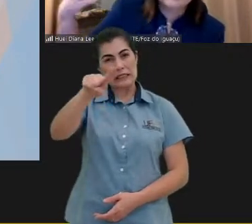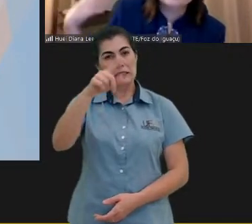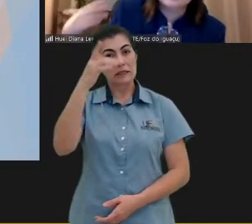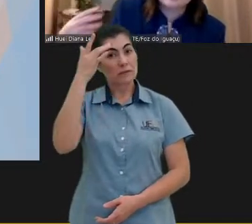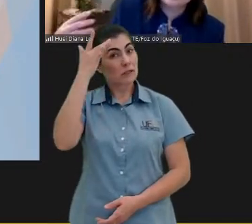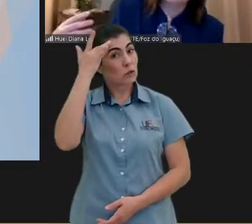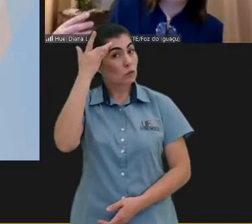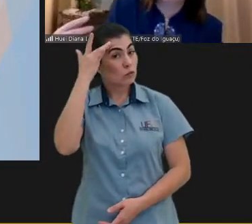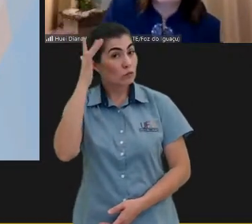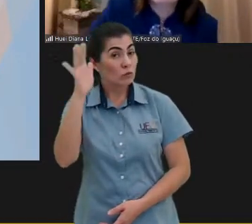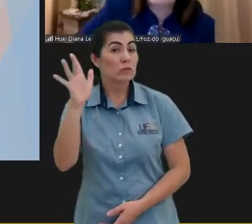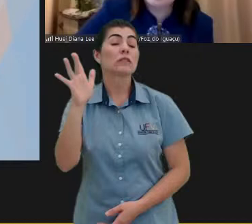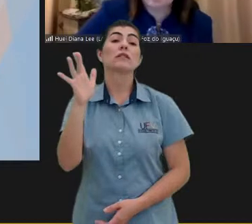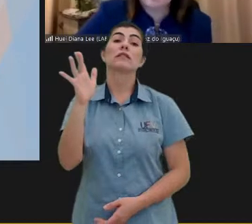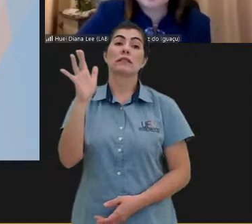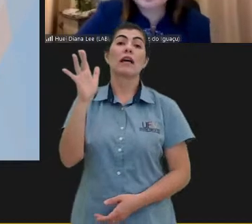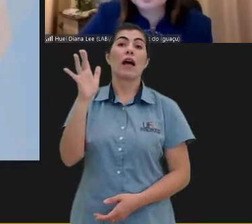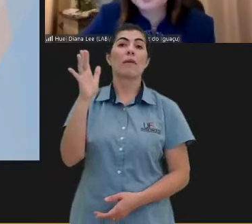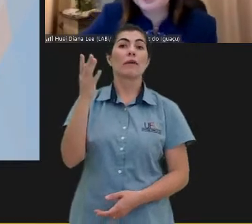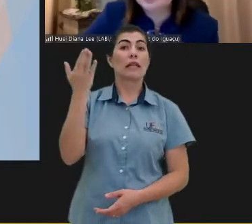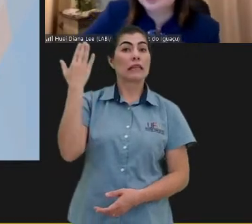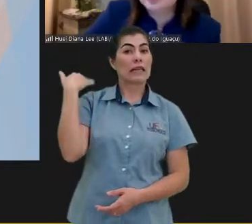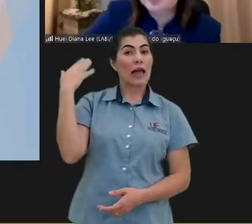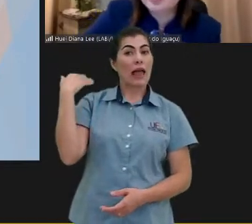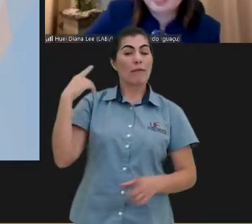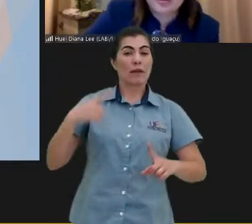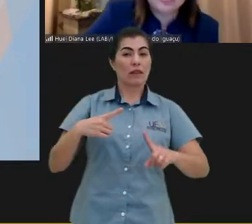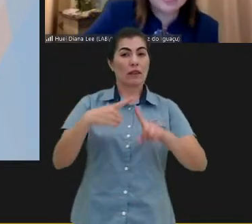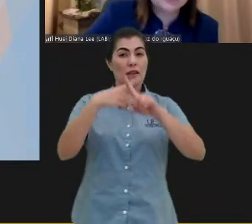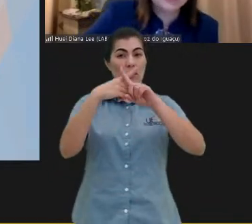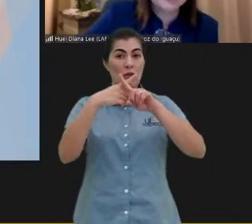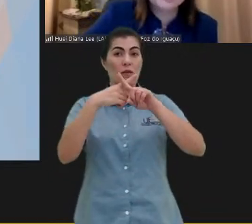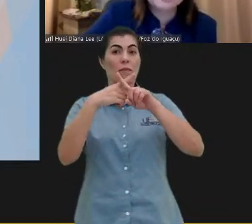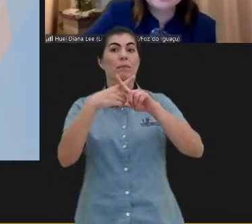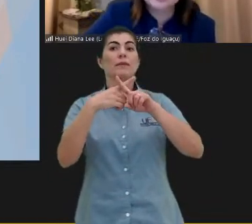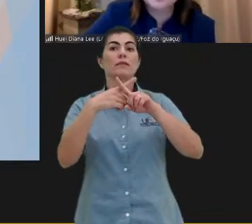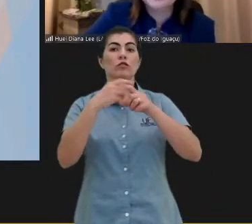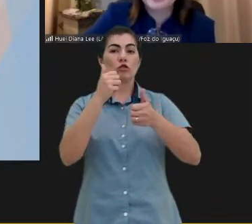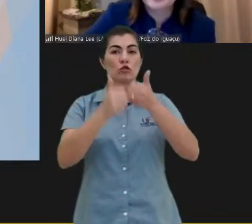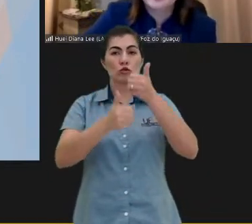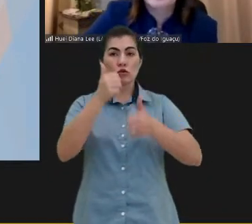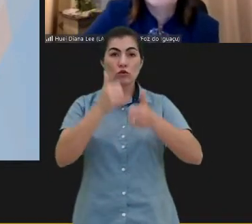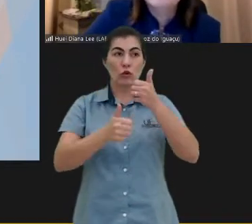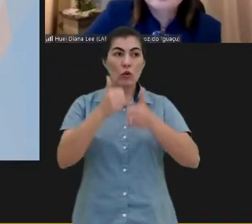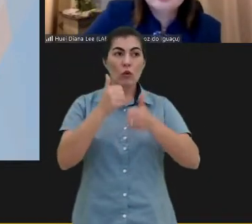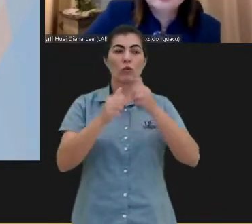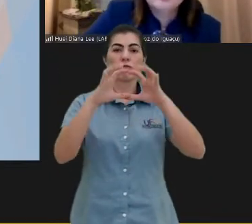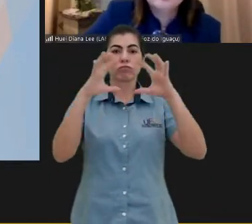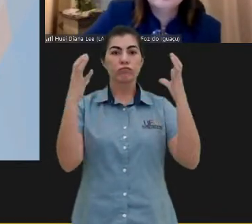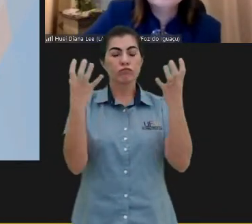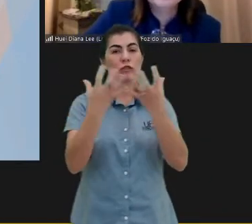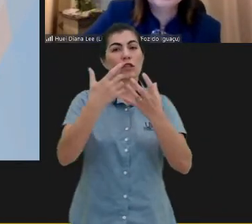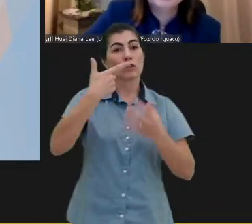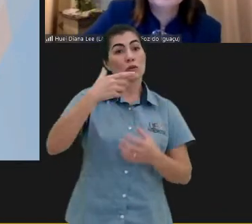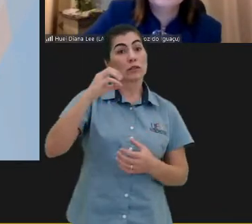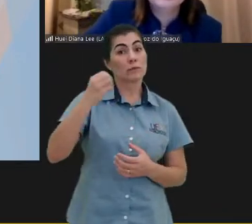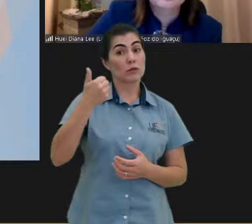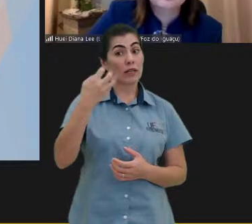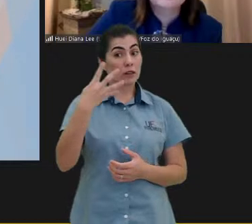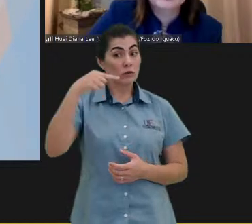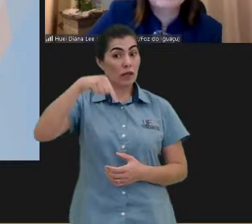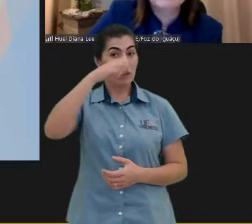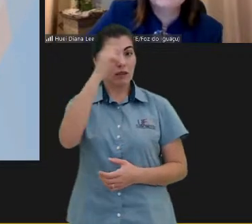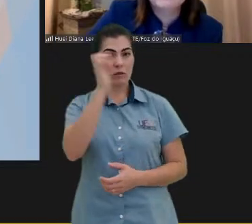em backstage na época da Copa de 2014, né? Aquela que foi aqui no Brasil. E esse projeto